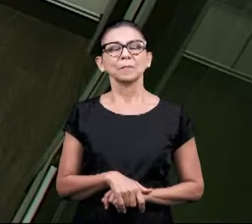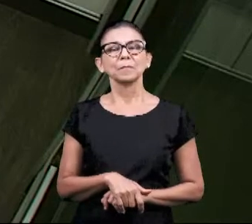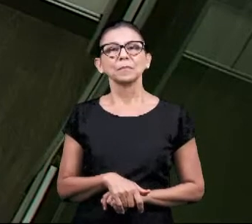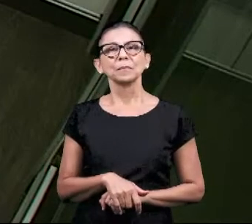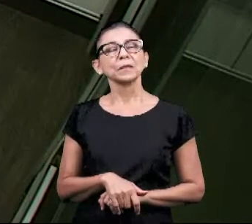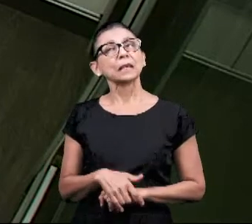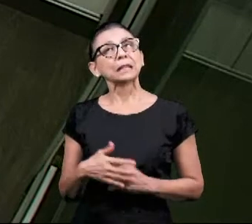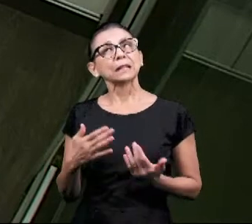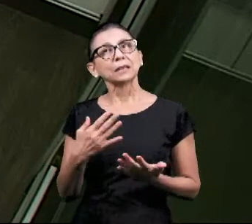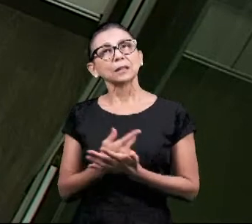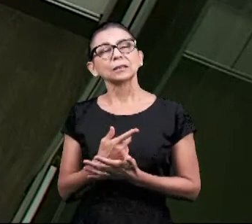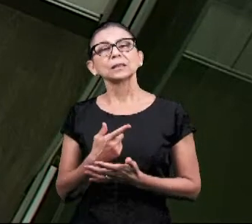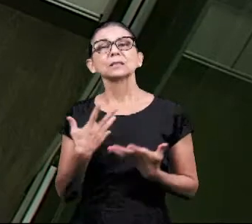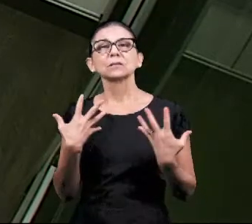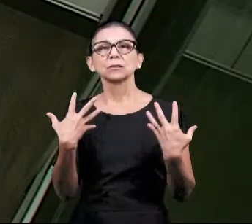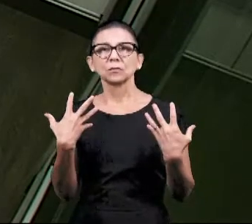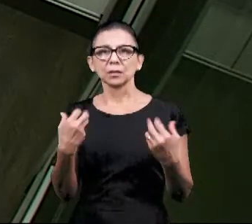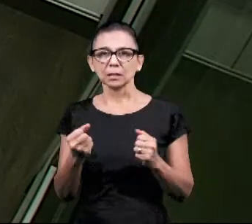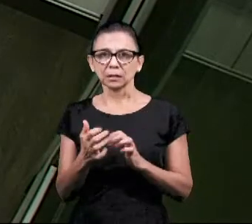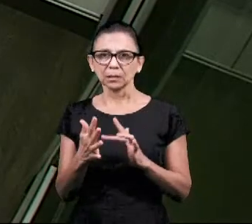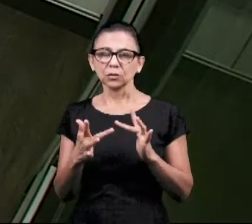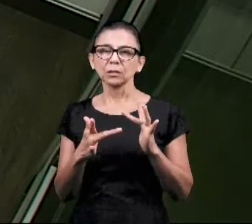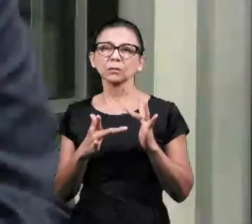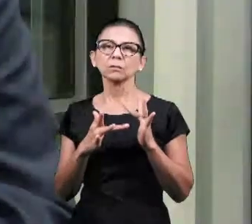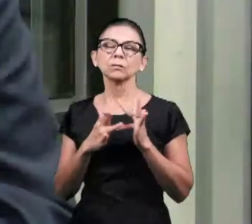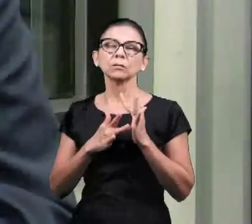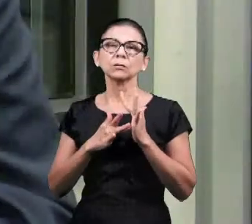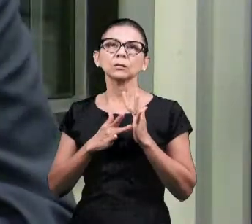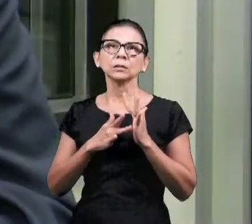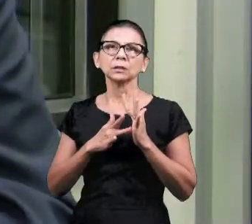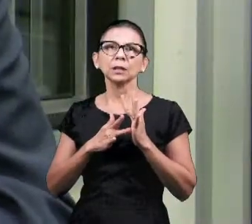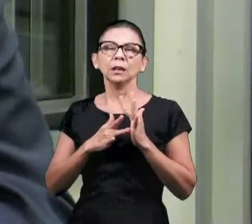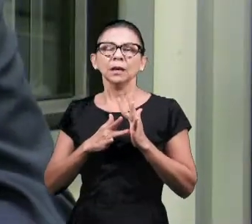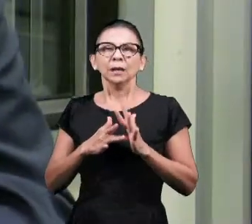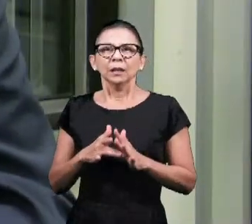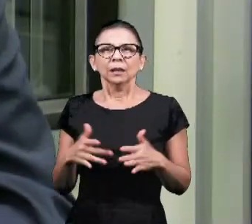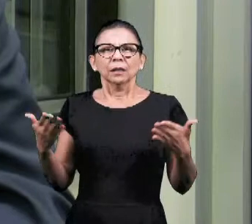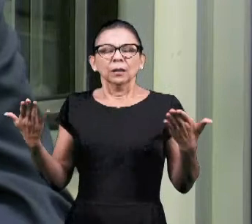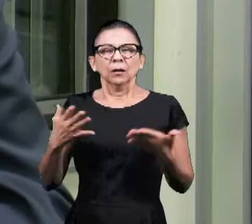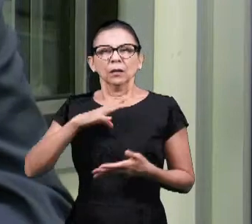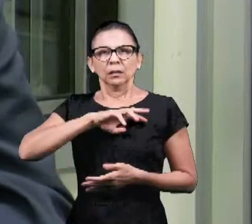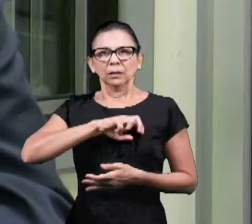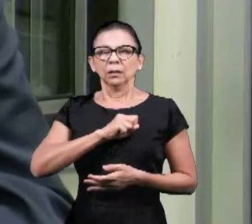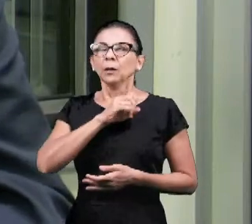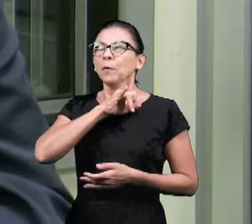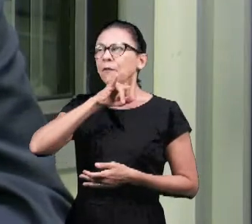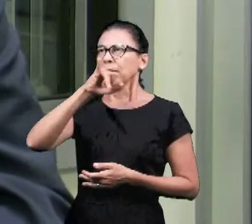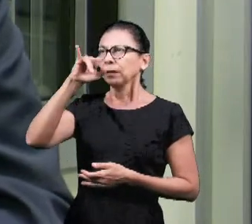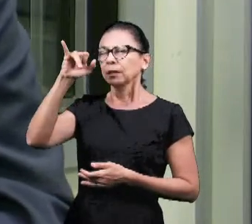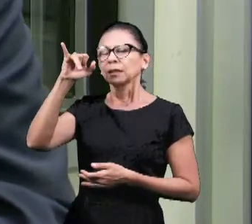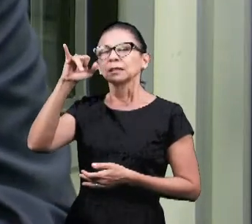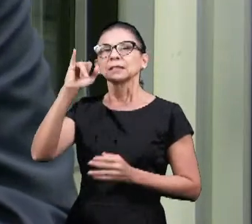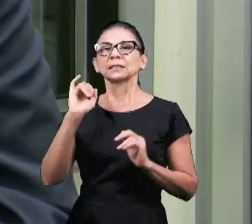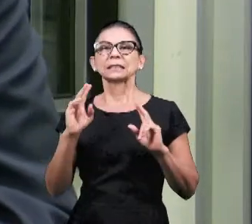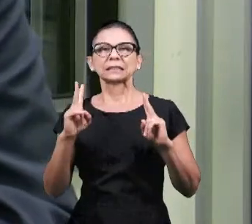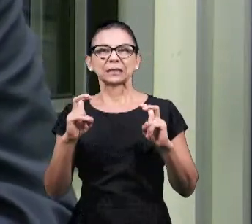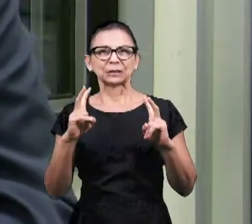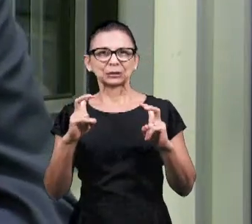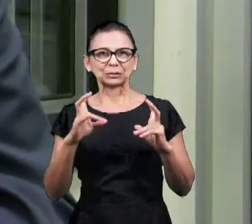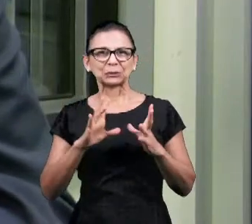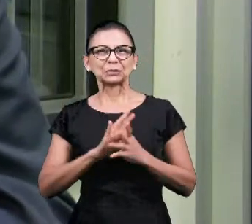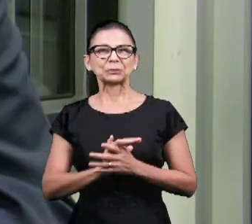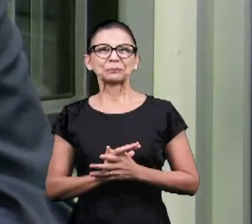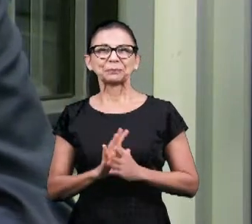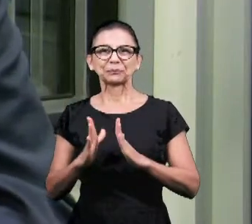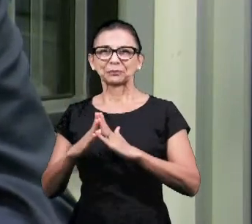que eu amo falar, agora não sem mais medo, é exatamente sobre esse assunto, do arrebatamento